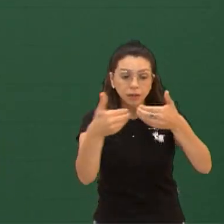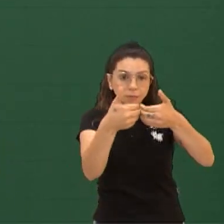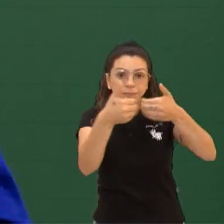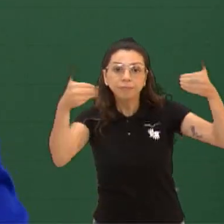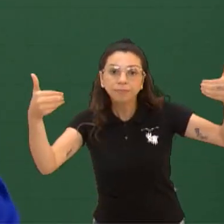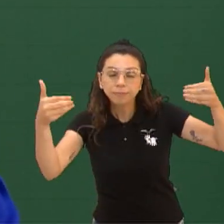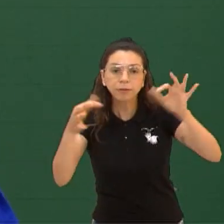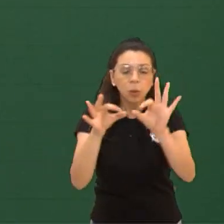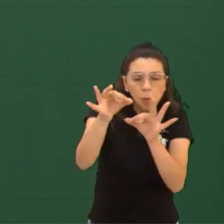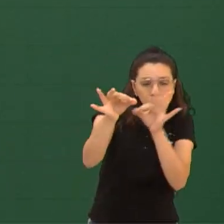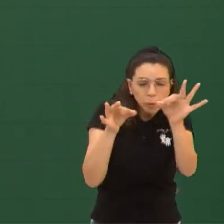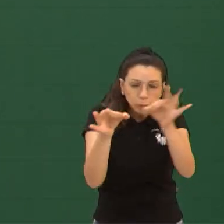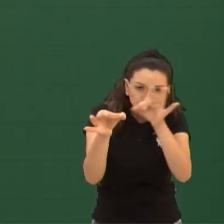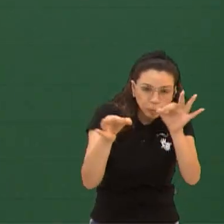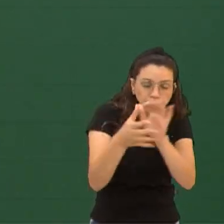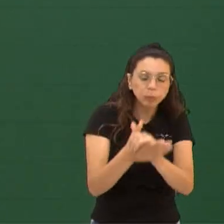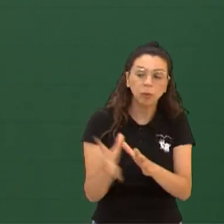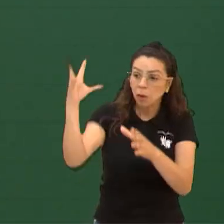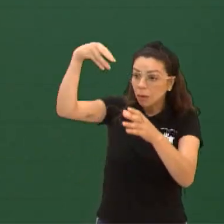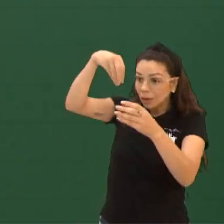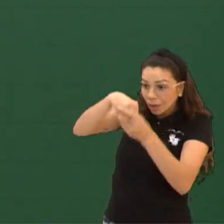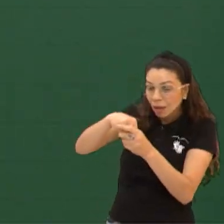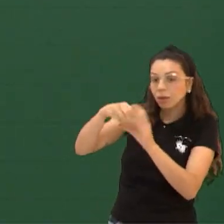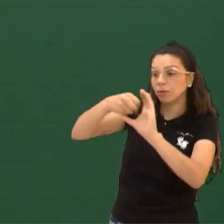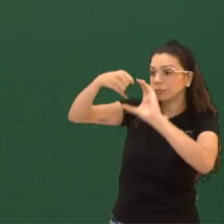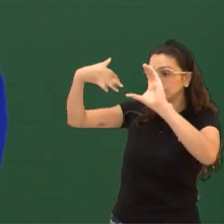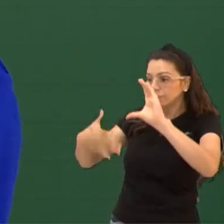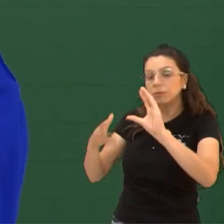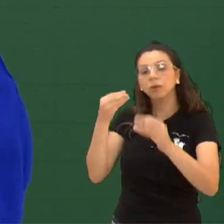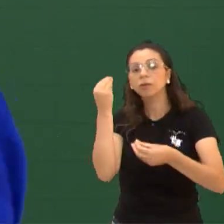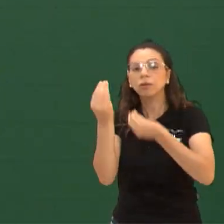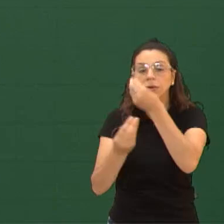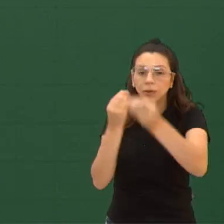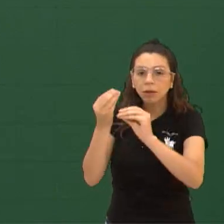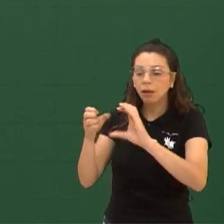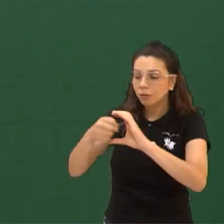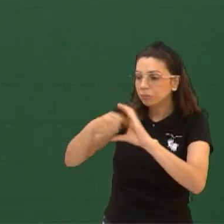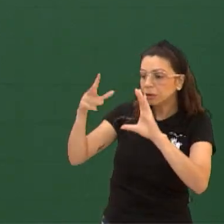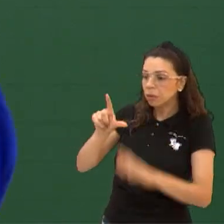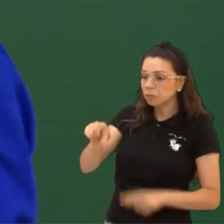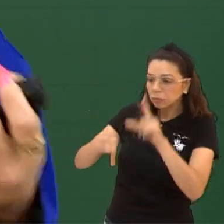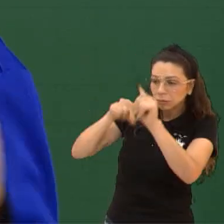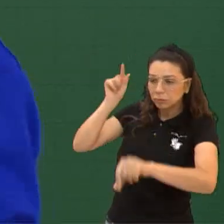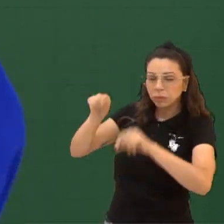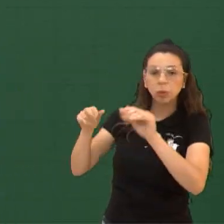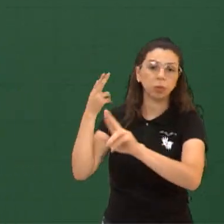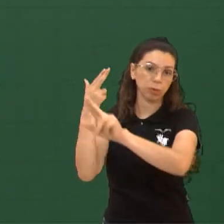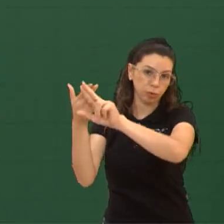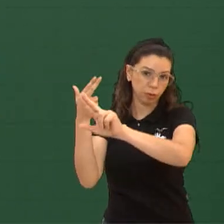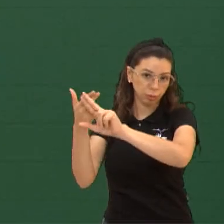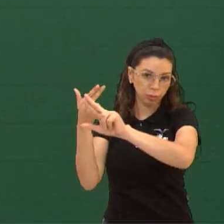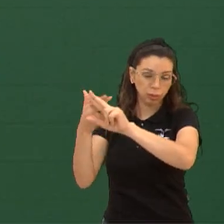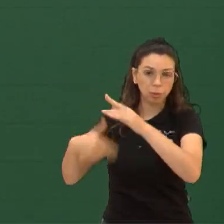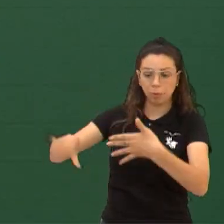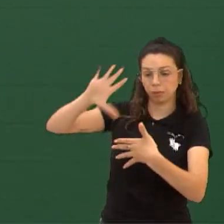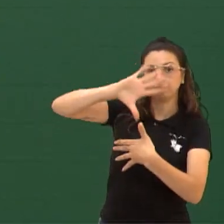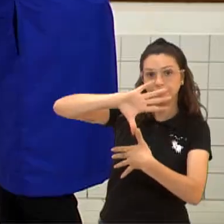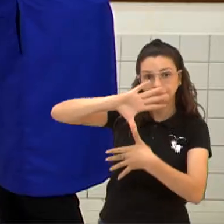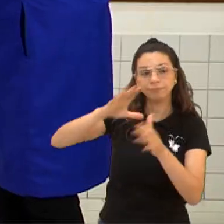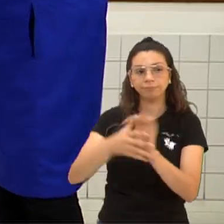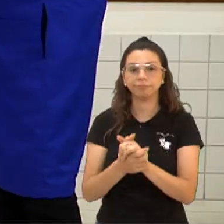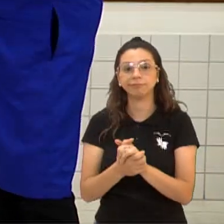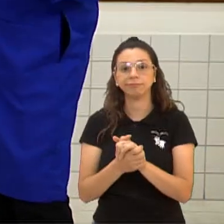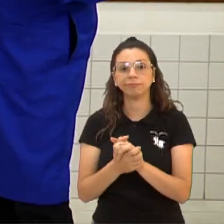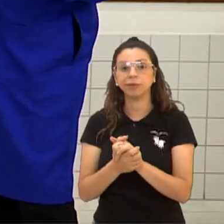dividir, organizar. Então, dentro desse aspecto, as formas mais escolhidas e mais usuais para o continente americano é